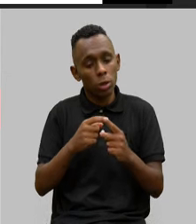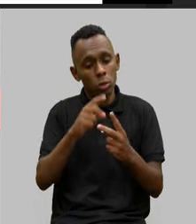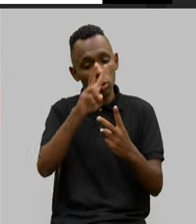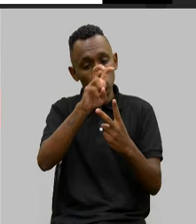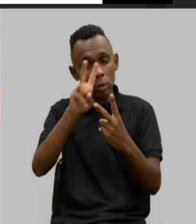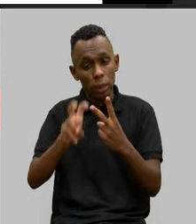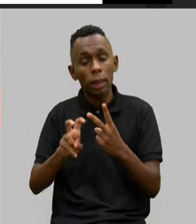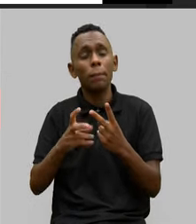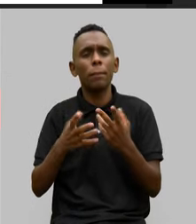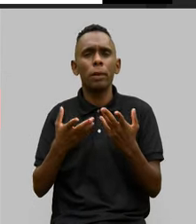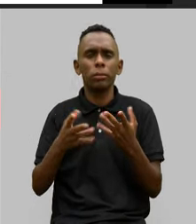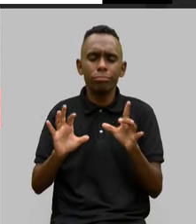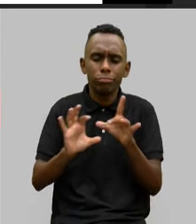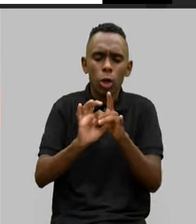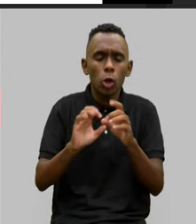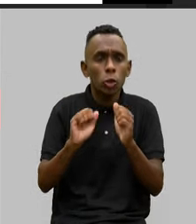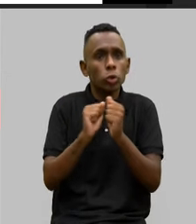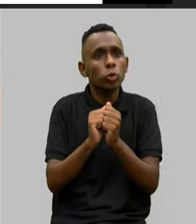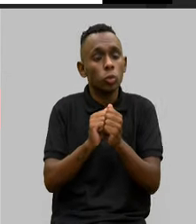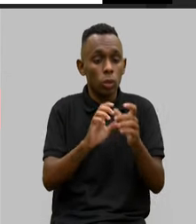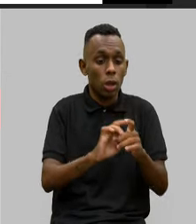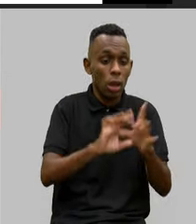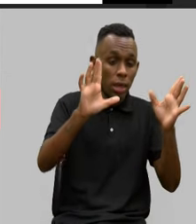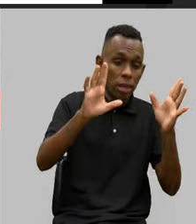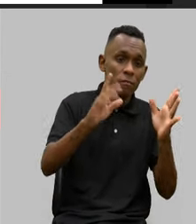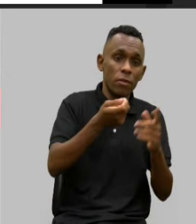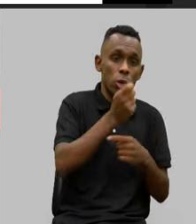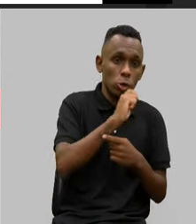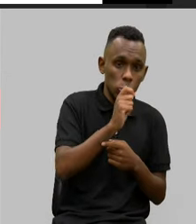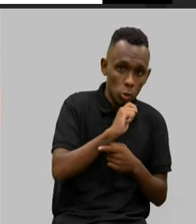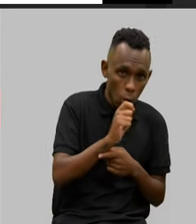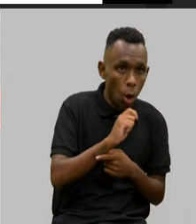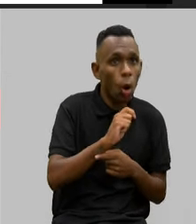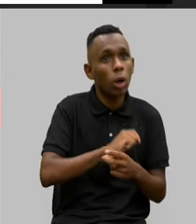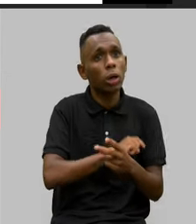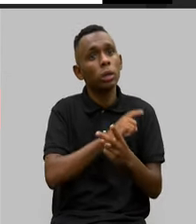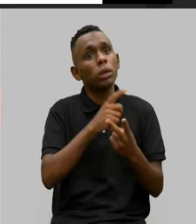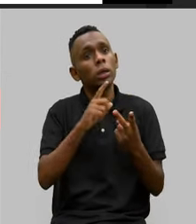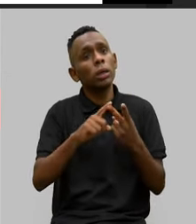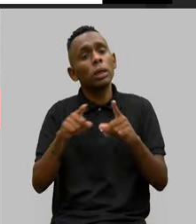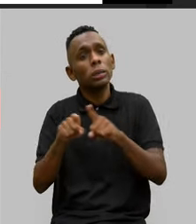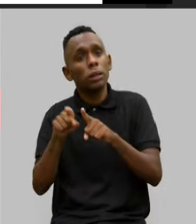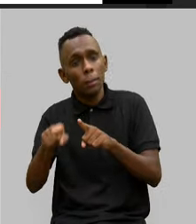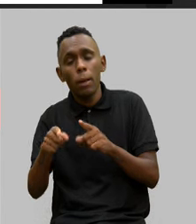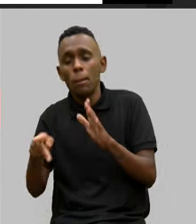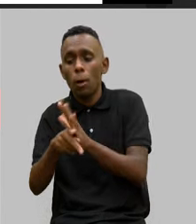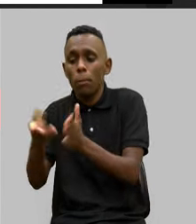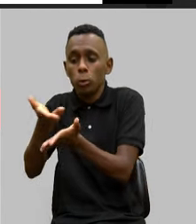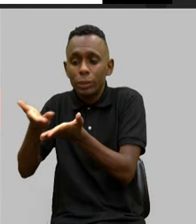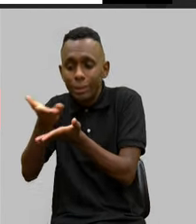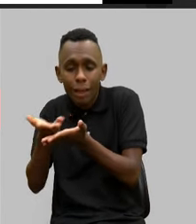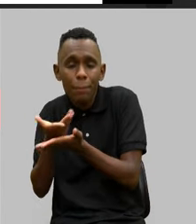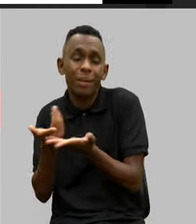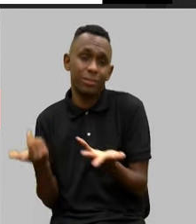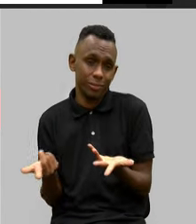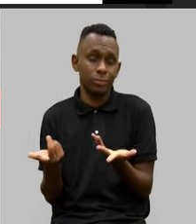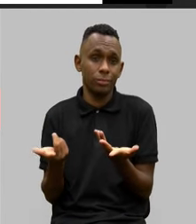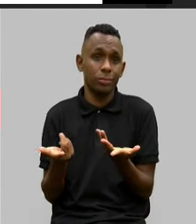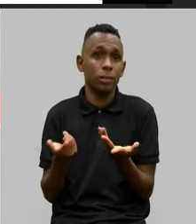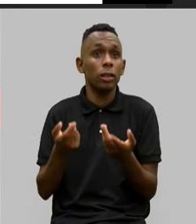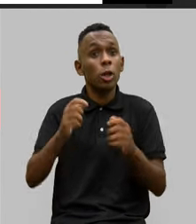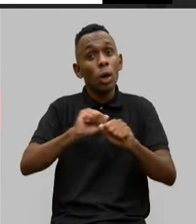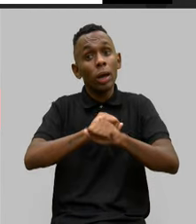se misturam com relação à liberação da droga da da da da maconha recreativa e da maconha medicinal E é isso que nós precisamos